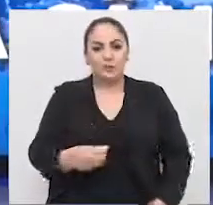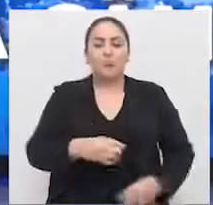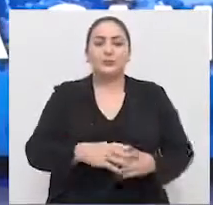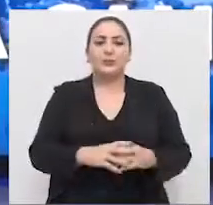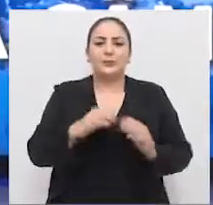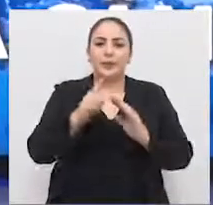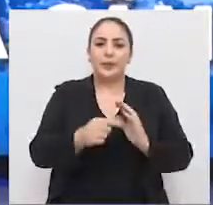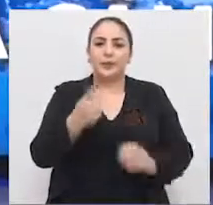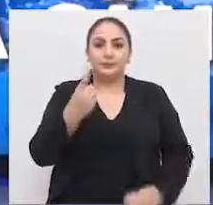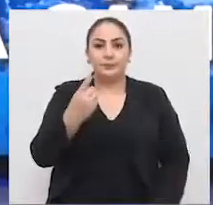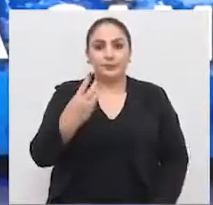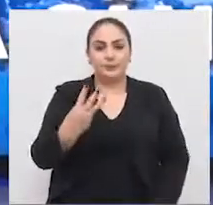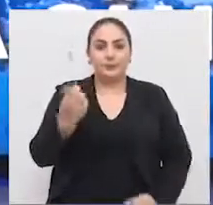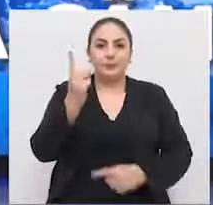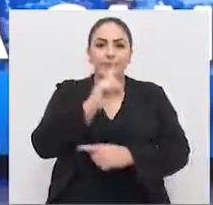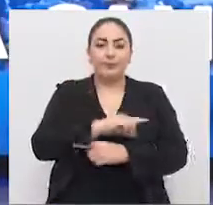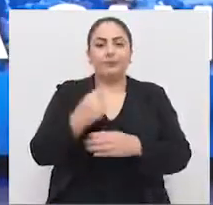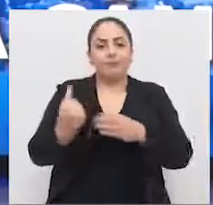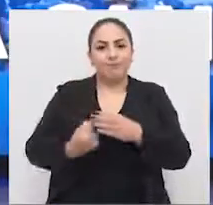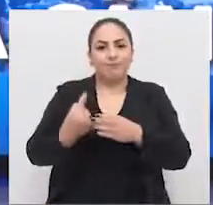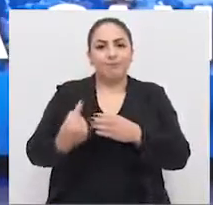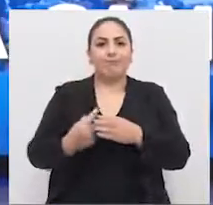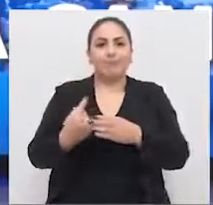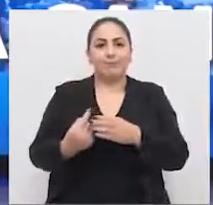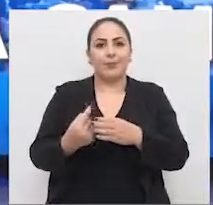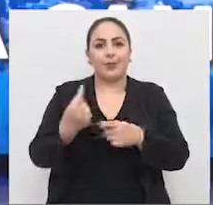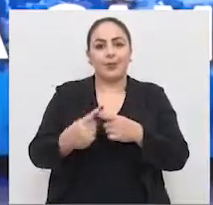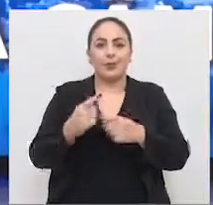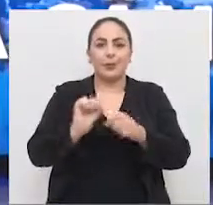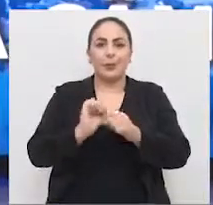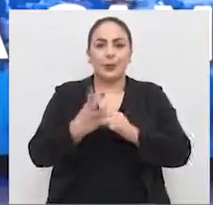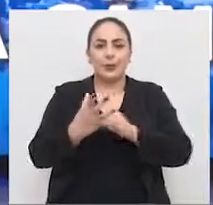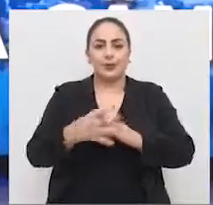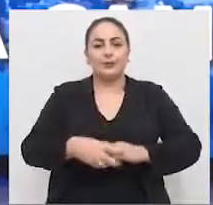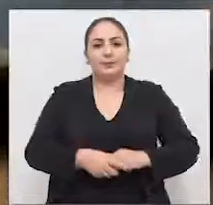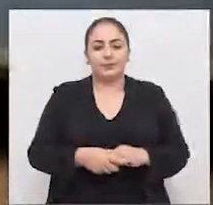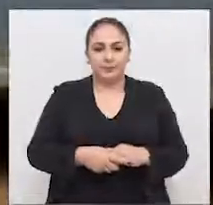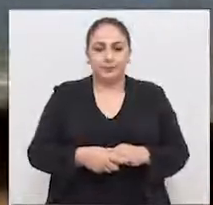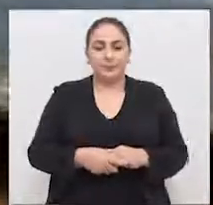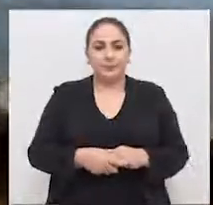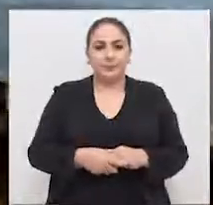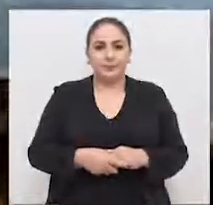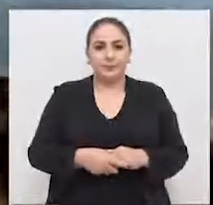filho após 13 dias de isolamento imposto pela Covid.